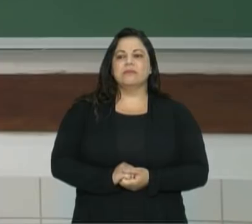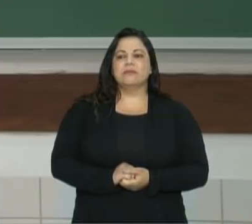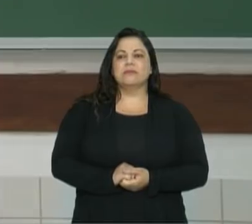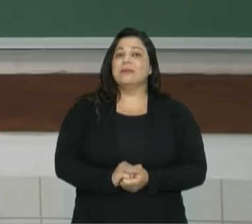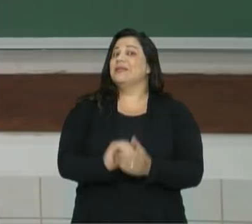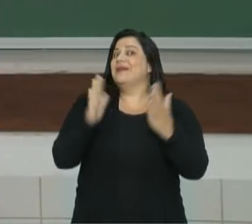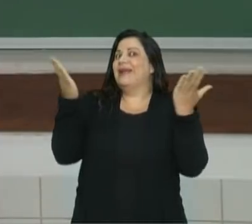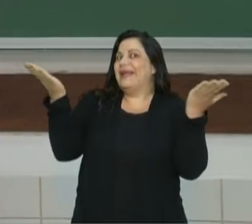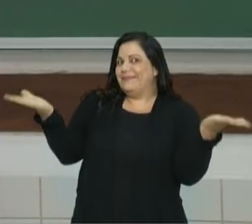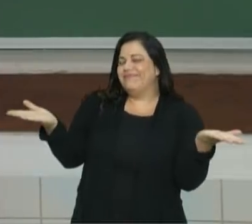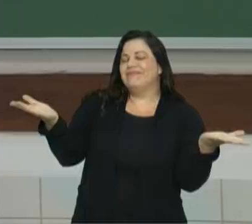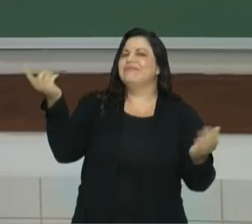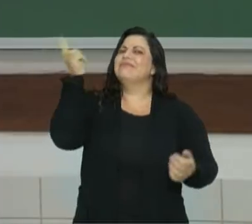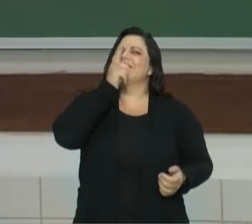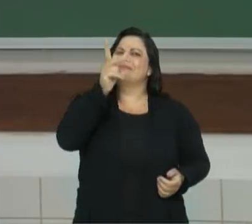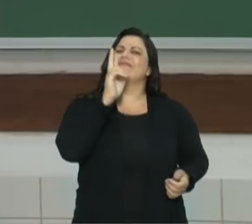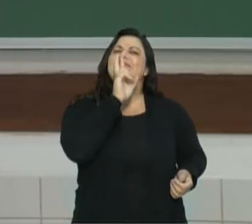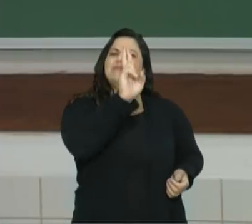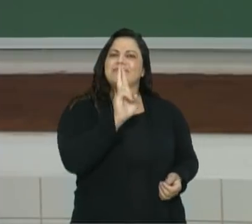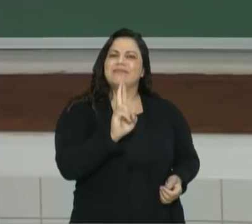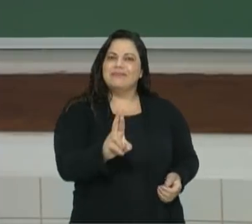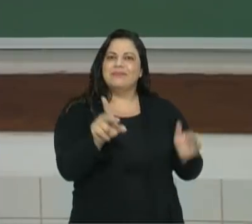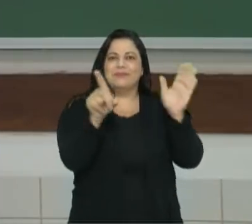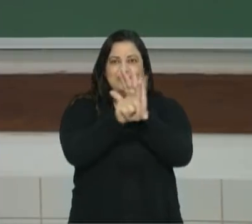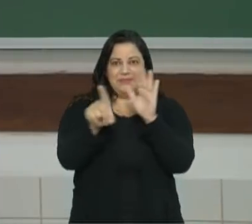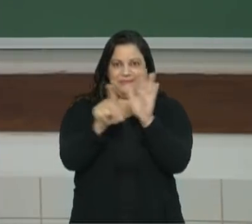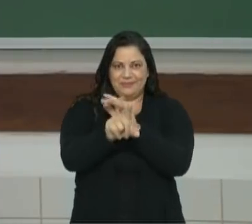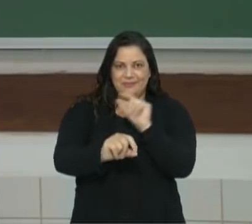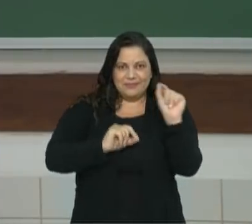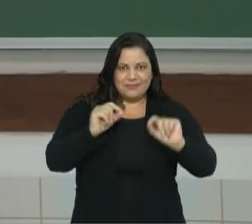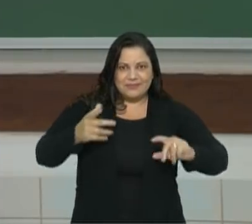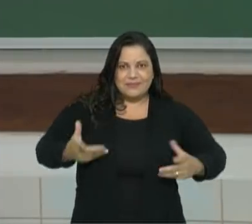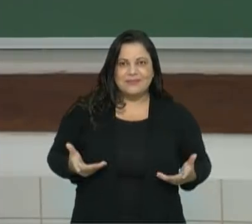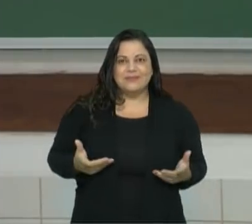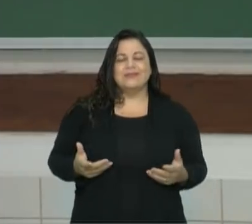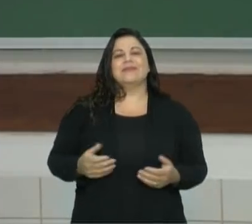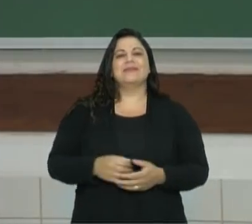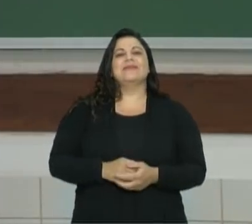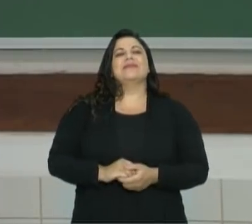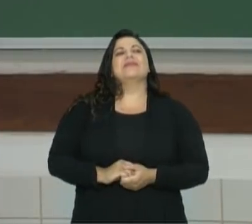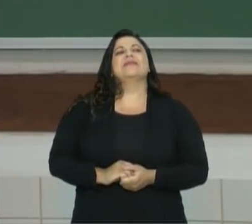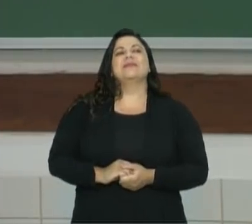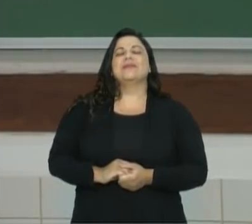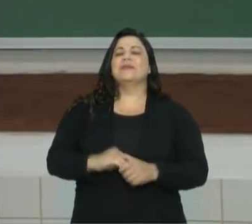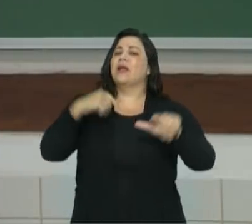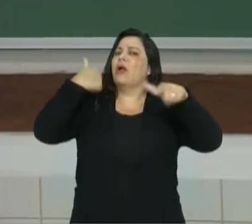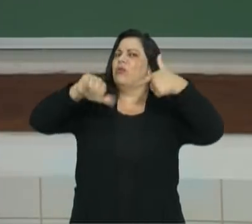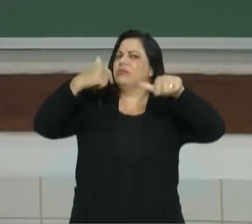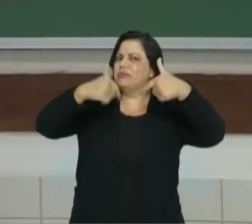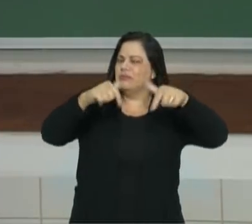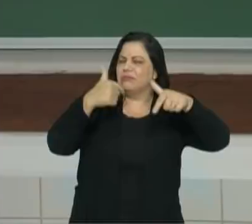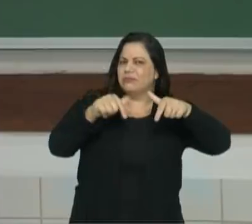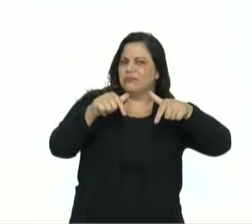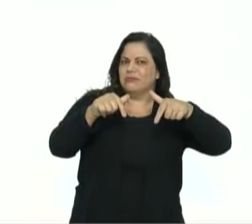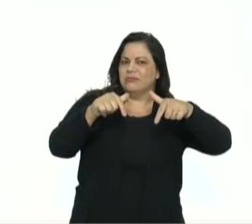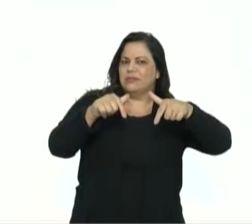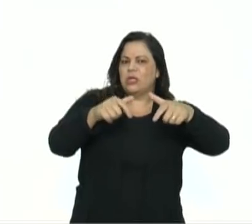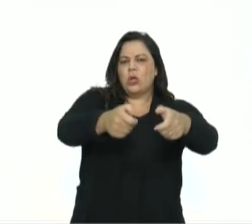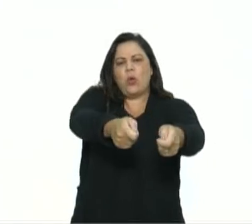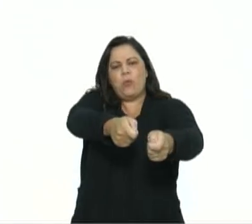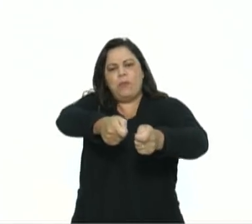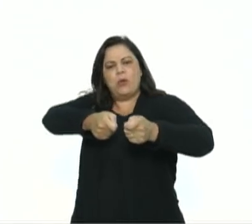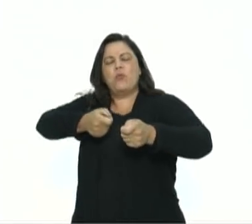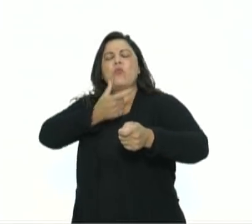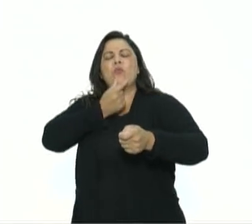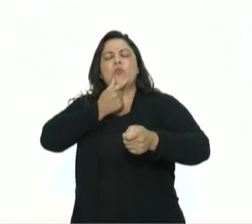E aí, pessoal, conseguiu resolver a questão? Vamos lá, então. O trabalho realizado pelo homem ao puxar a caixa aqui,